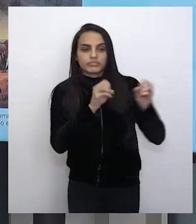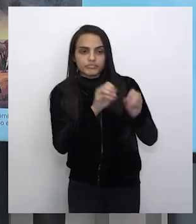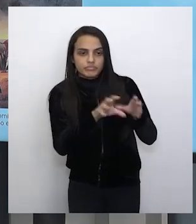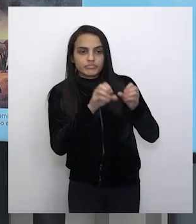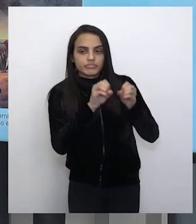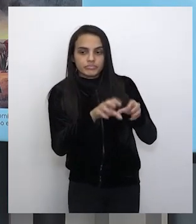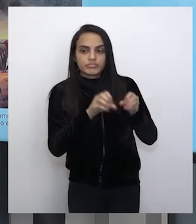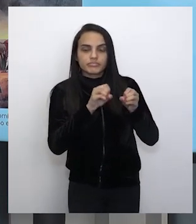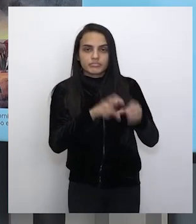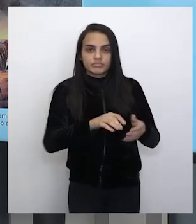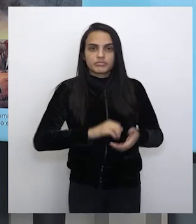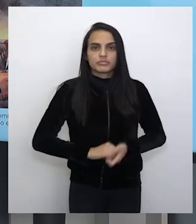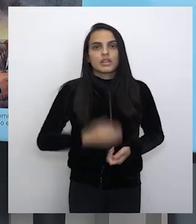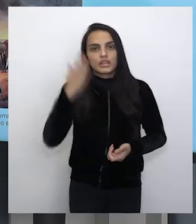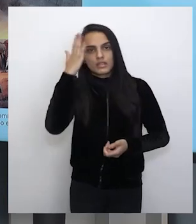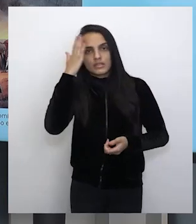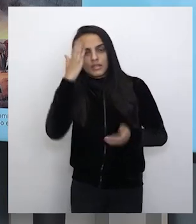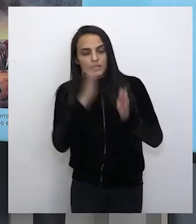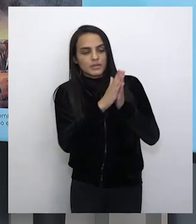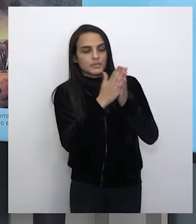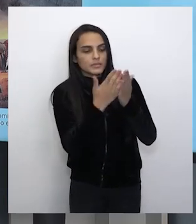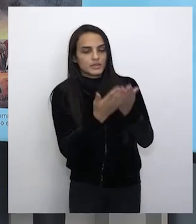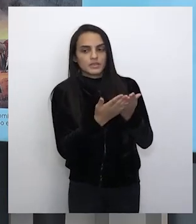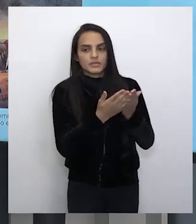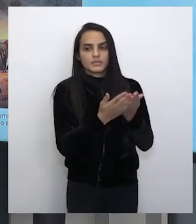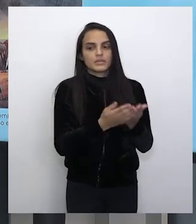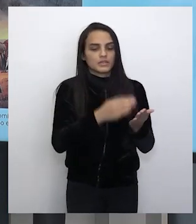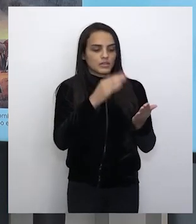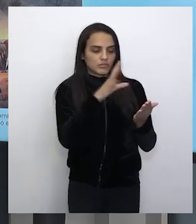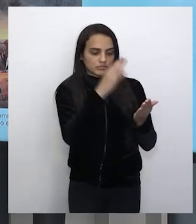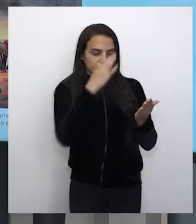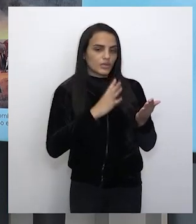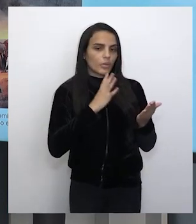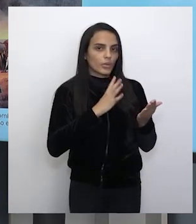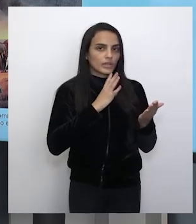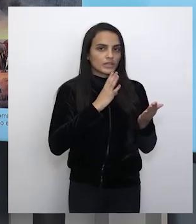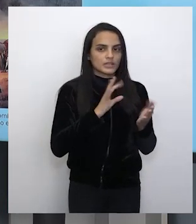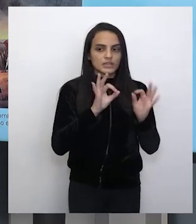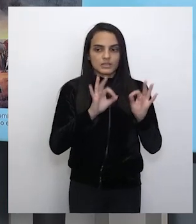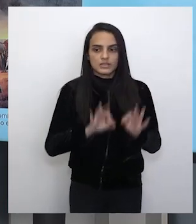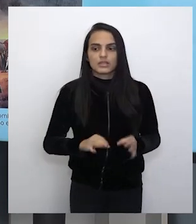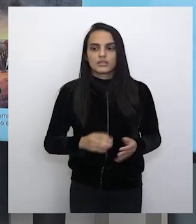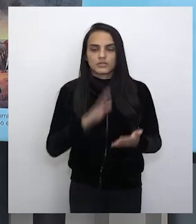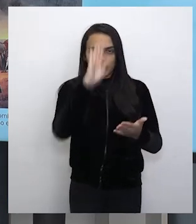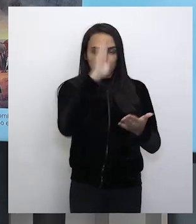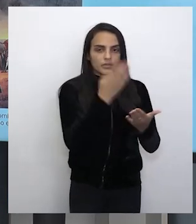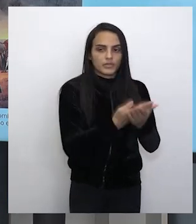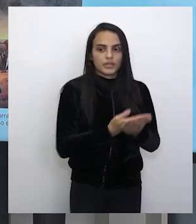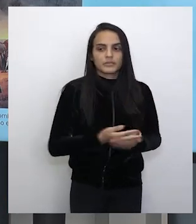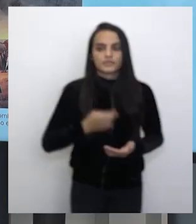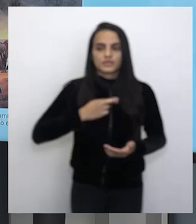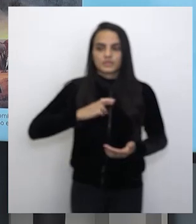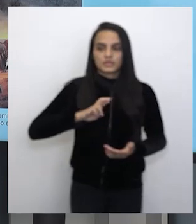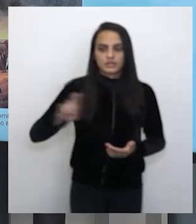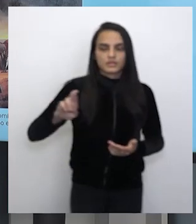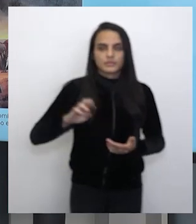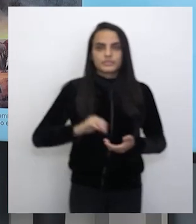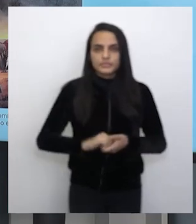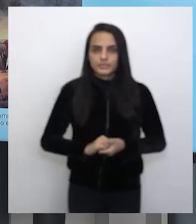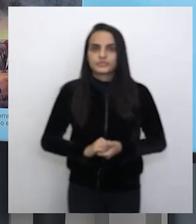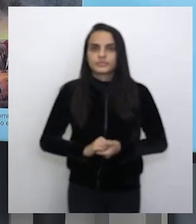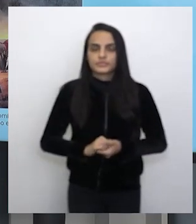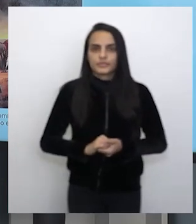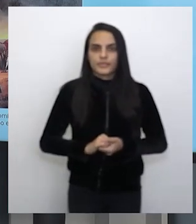a saber as histórias da Bíblia e também a ter essa crença, essa fé cega na religião, né? Em